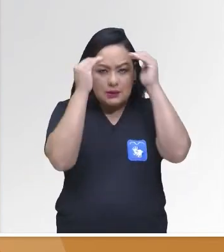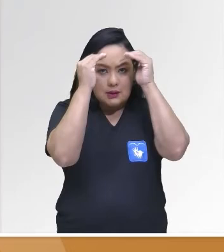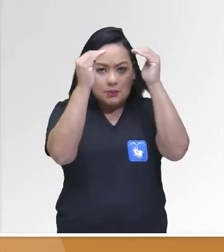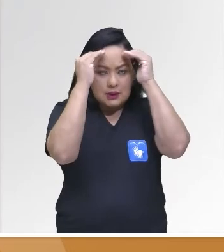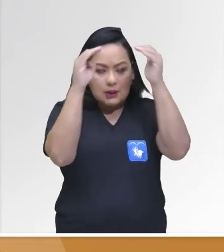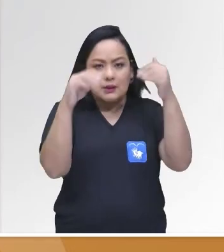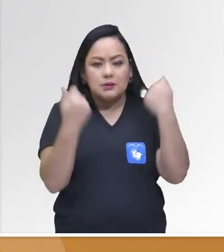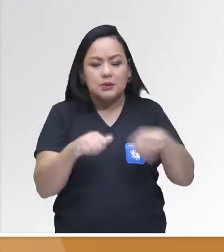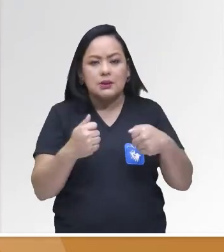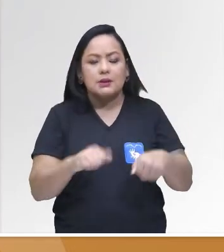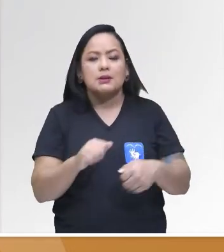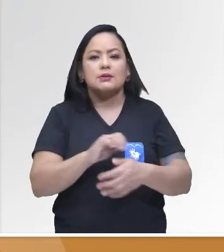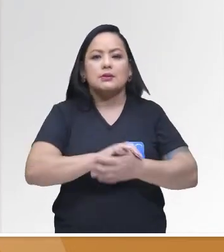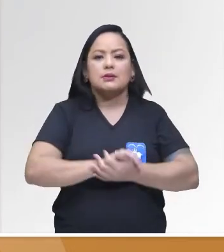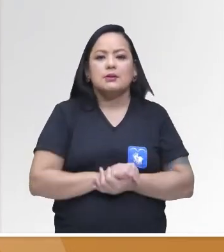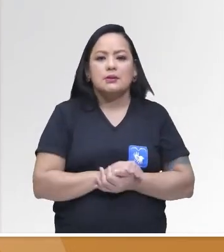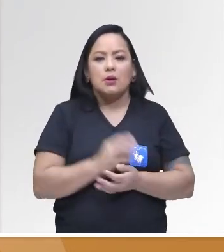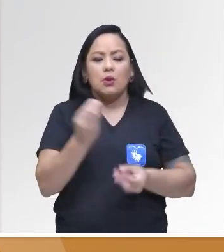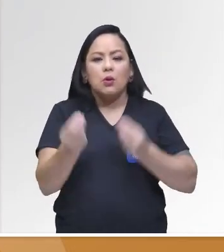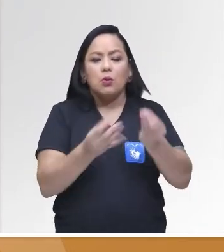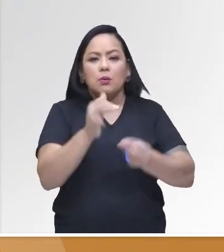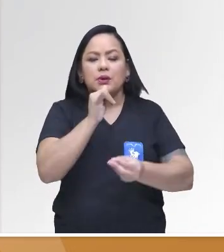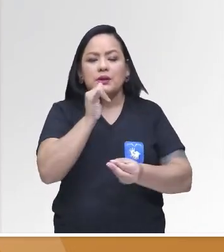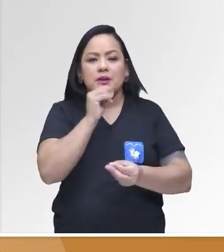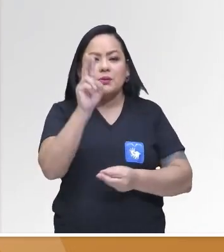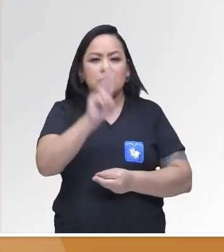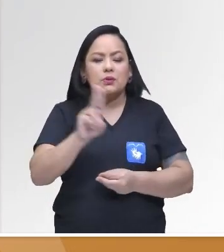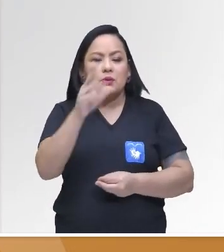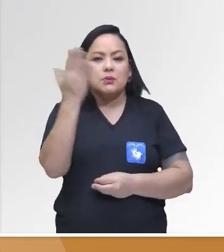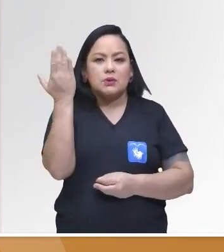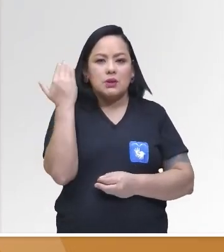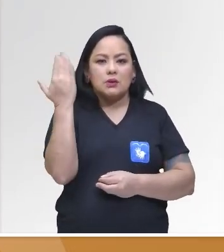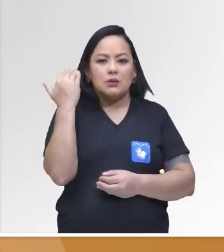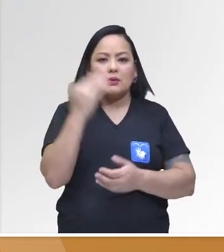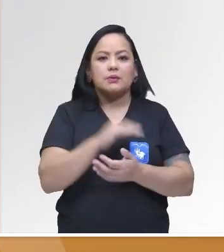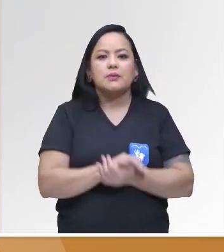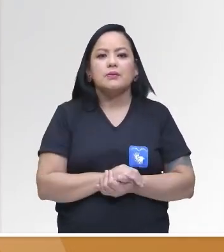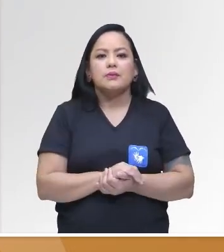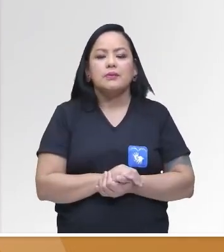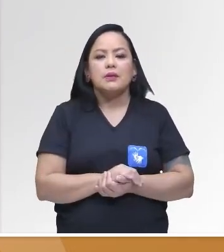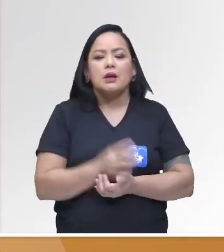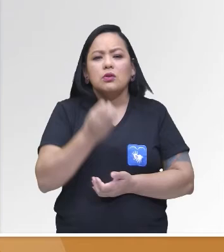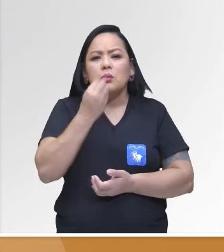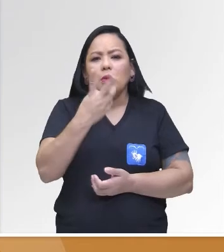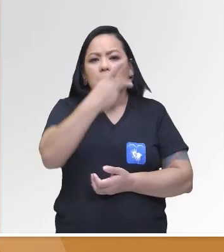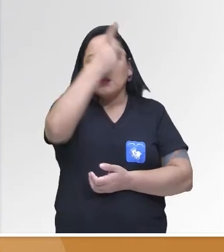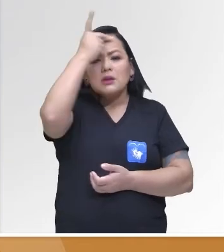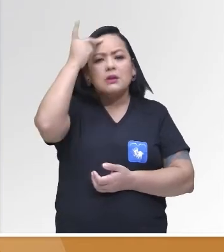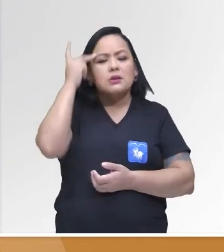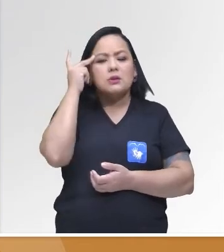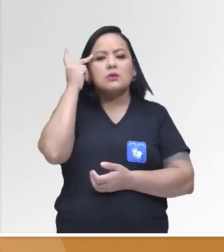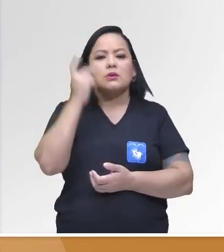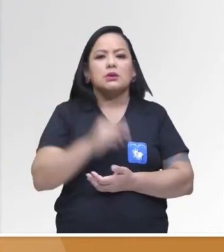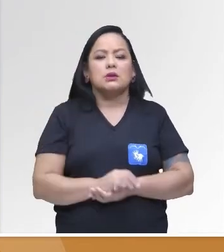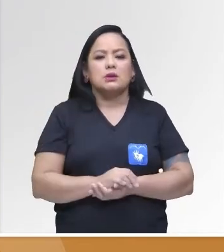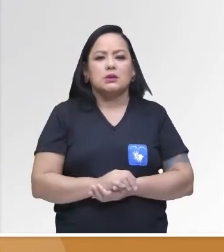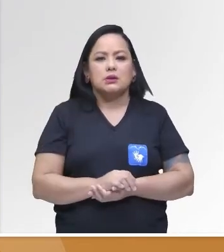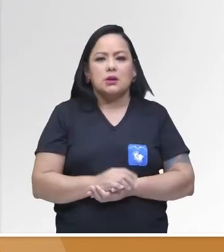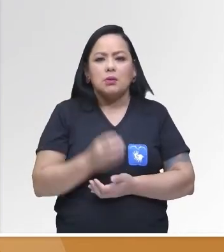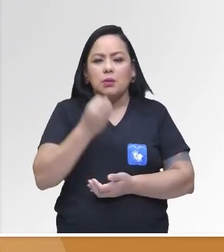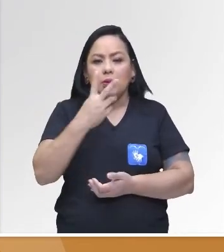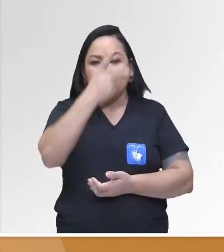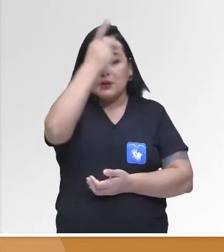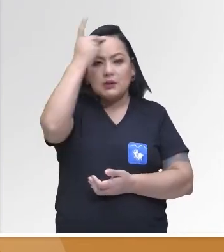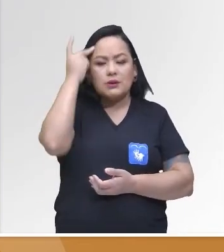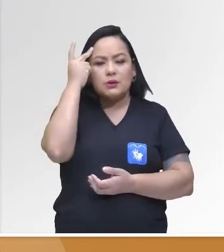é considerada, como o exemplo que nós usamos agora há pouco, da honestidade. A honestidade é